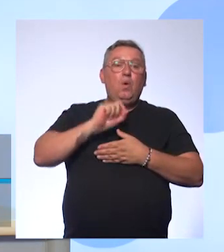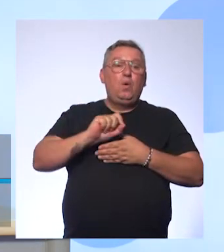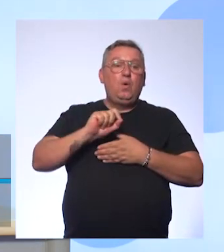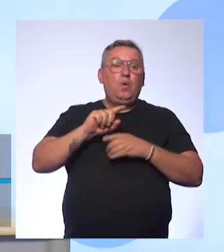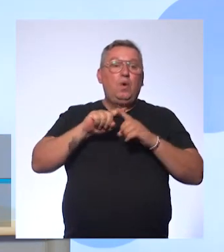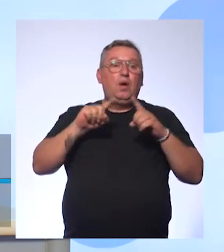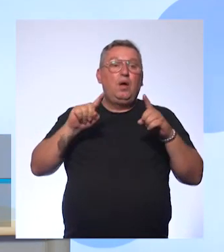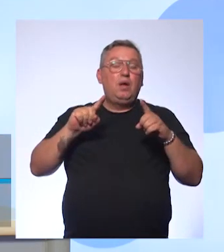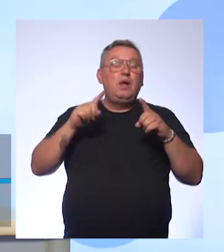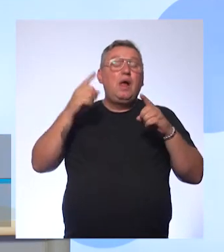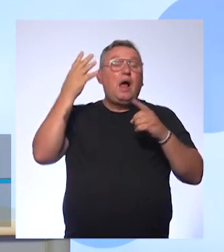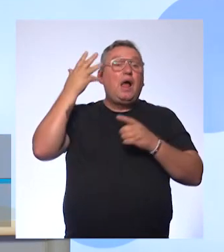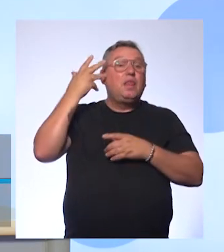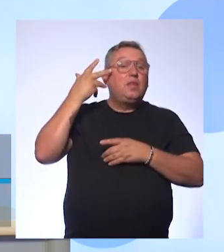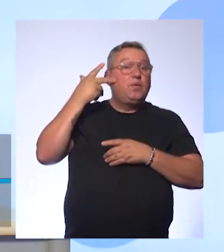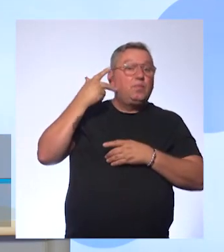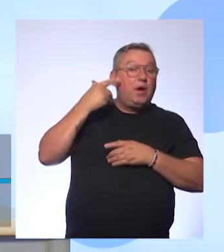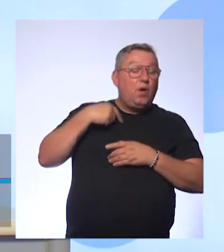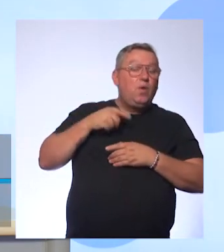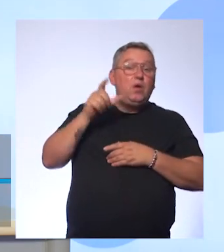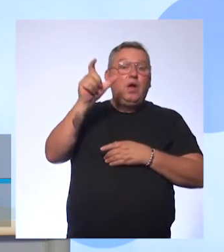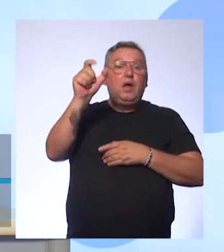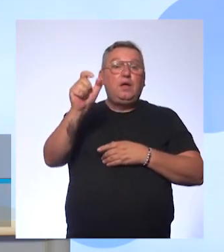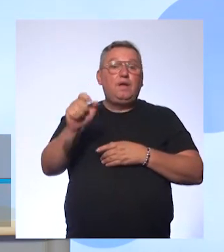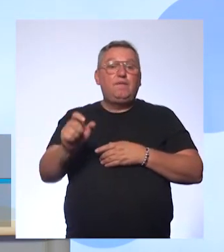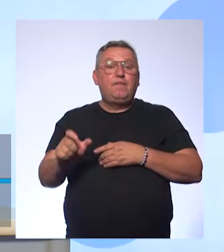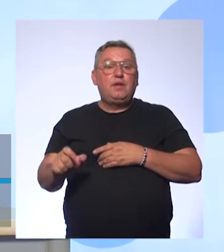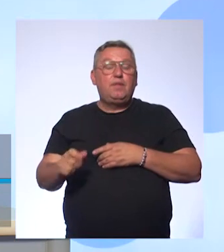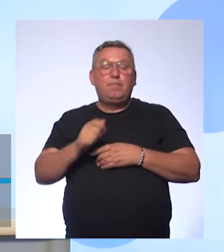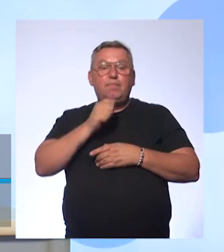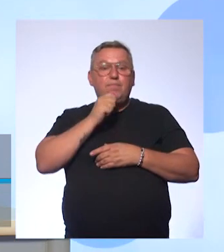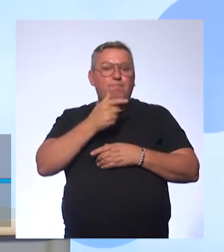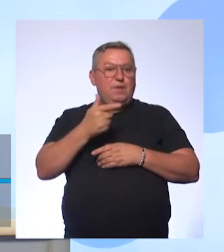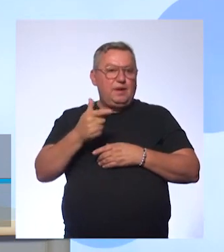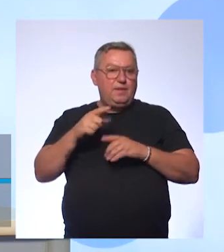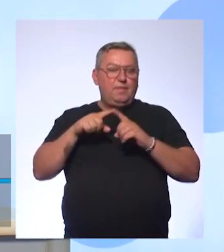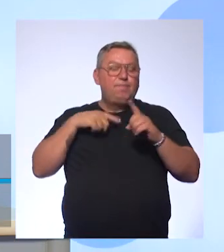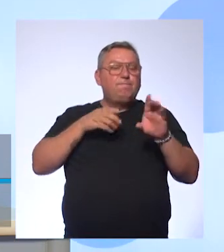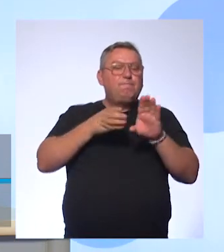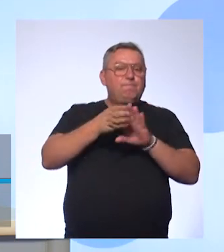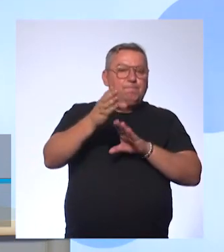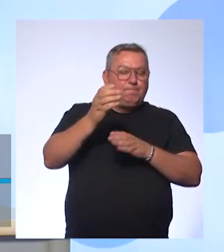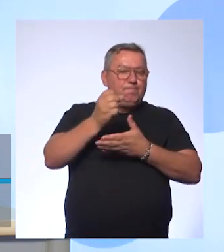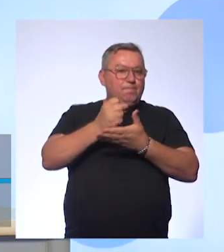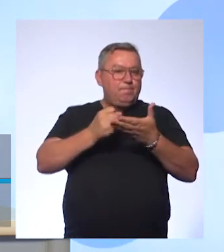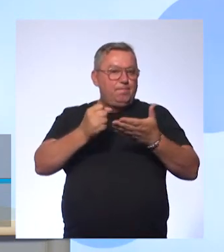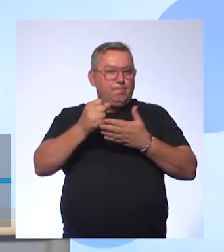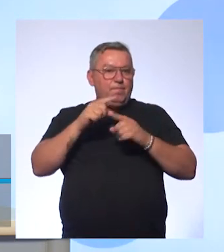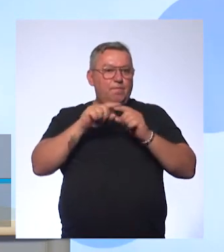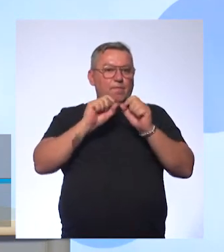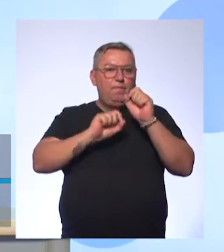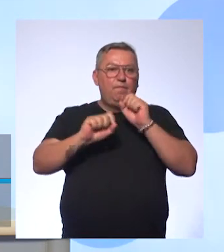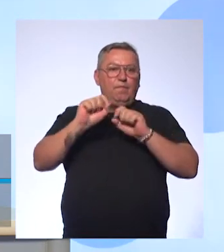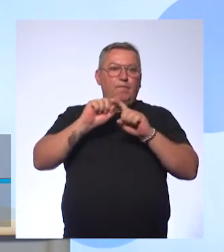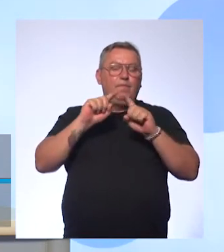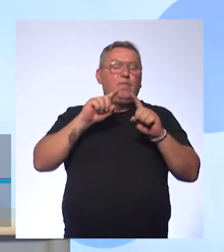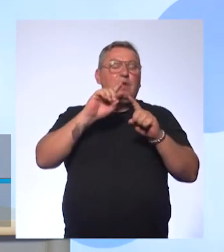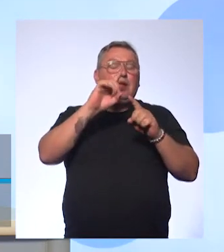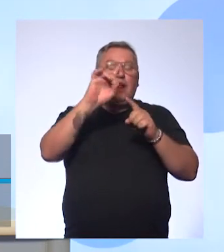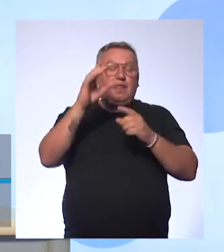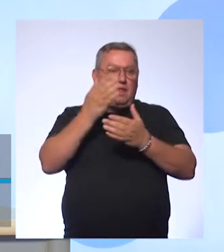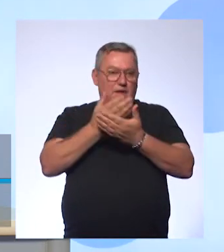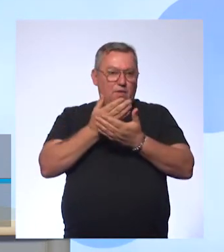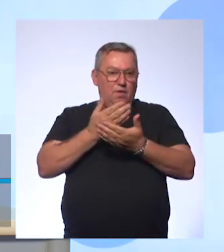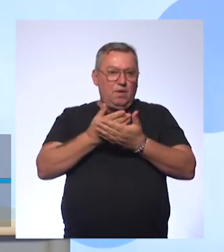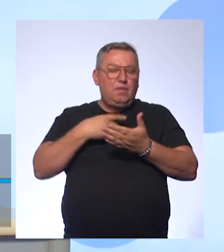biologia animal, sobre invertebrado. Nós vamos fazer nossas orientações básicas, que sempre fazemos no início de cada aula, que